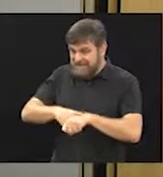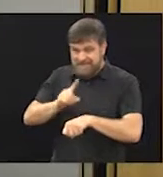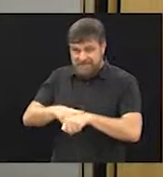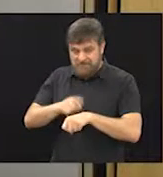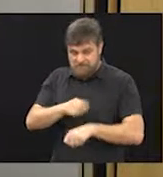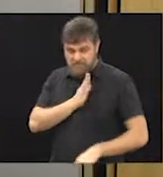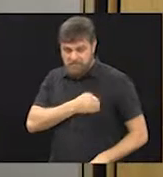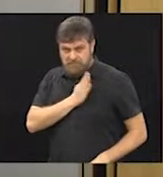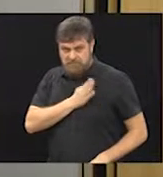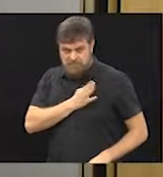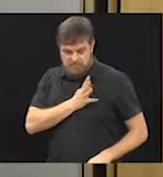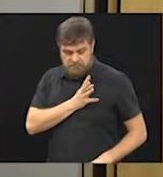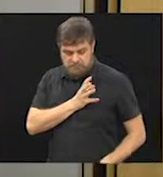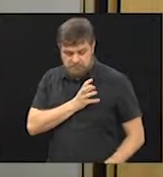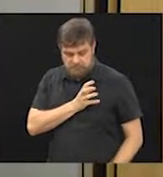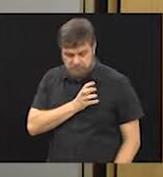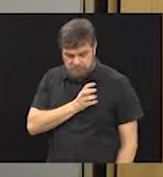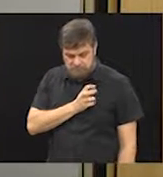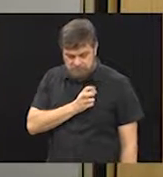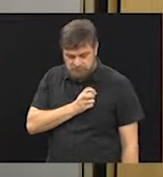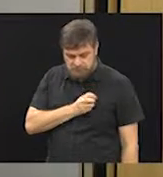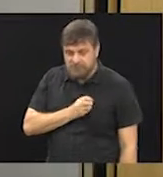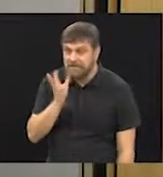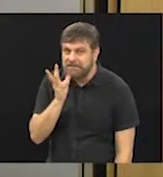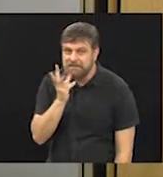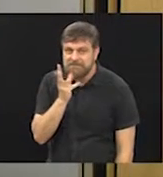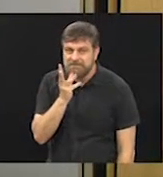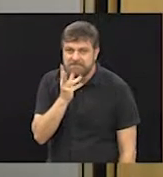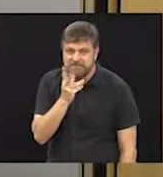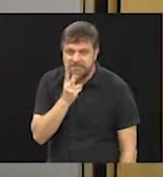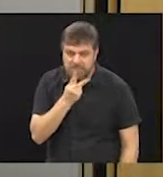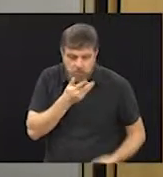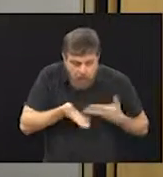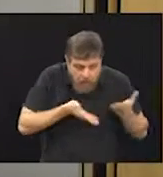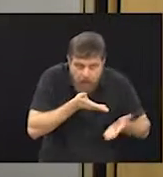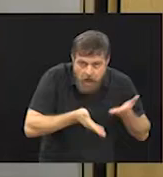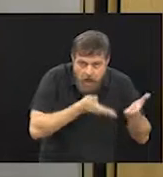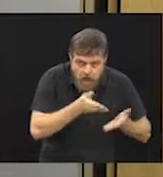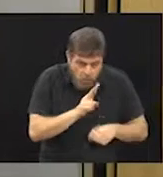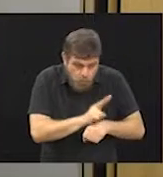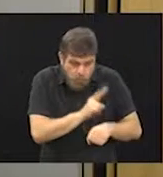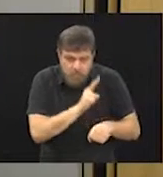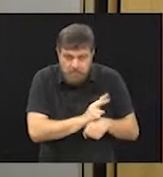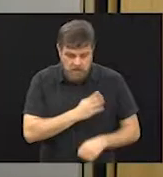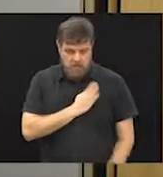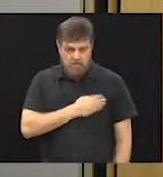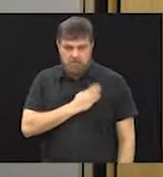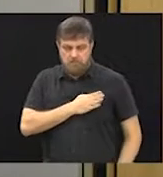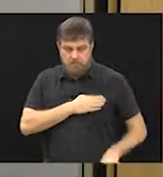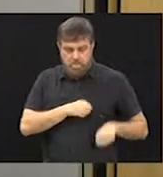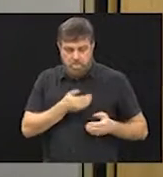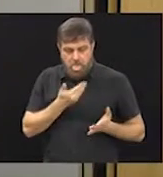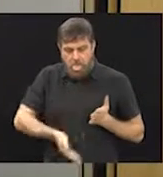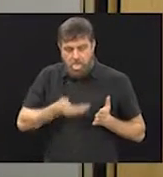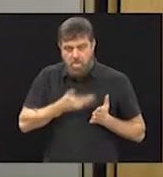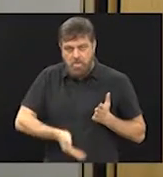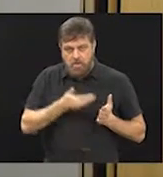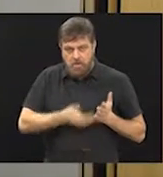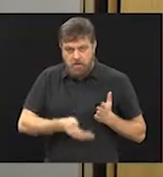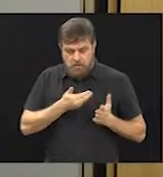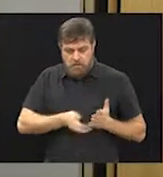músculo cardíaco. Quanto mais tempo você demora para você tratar, mais você vai perdendo de músculo